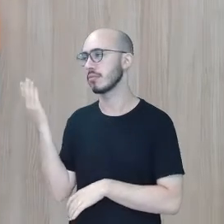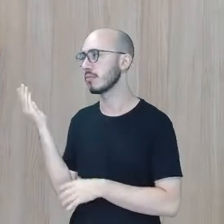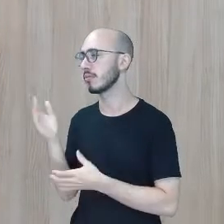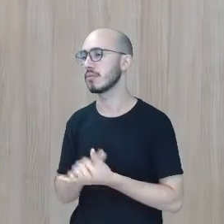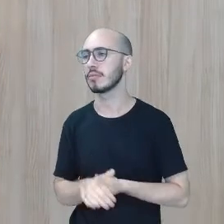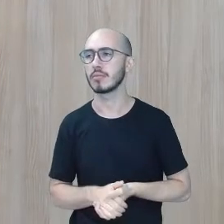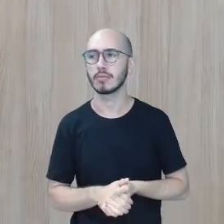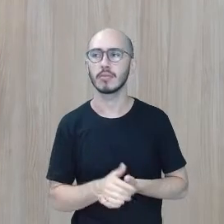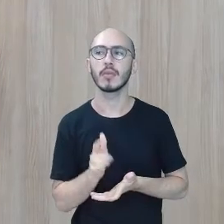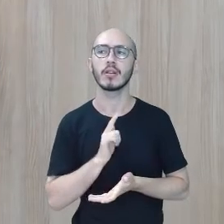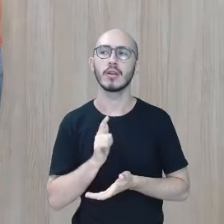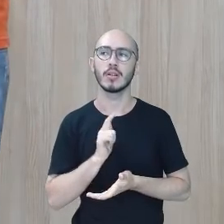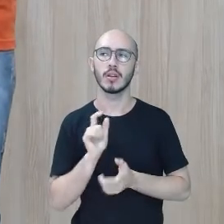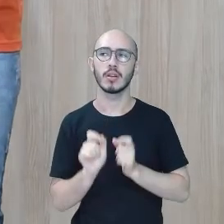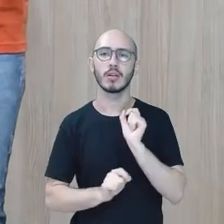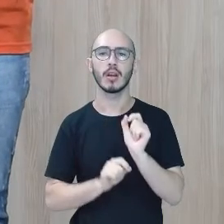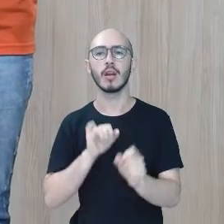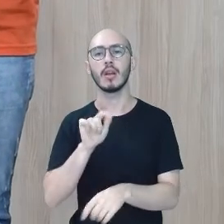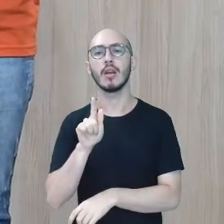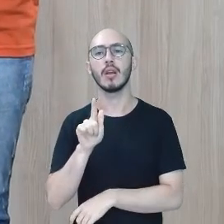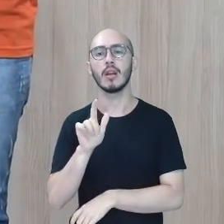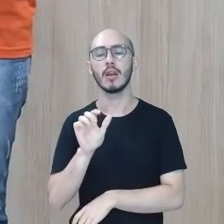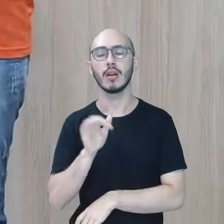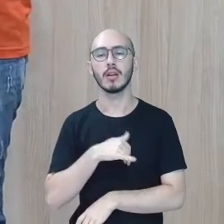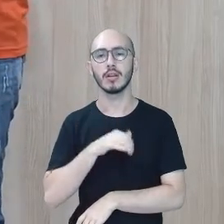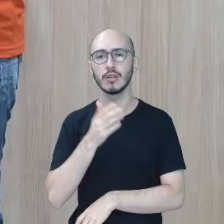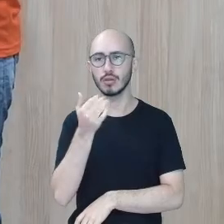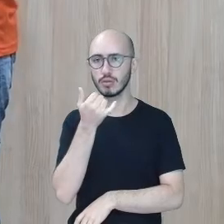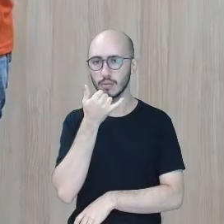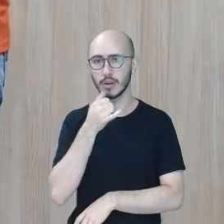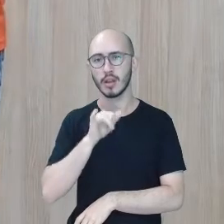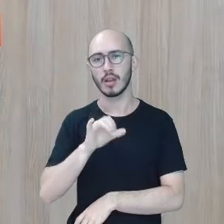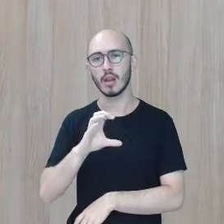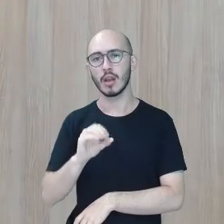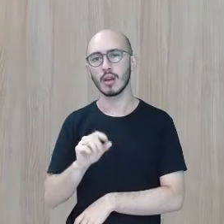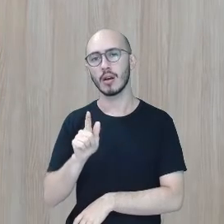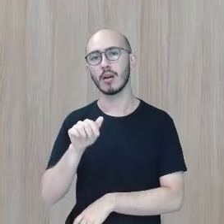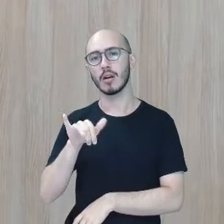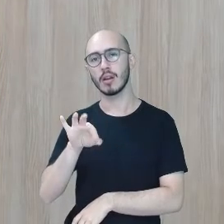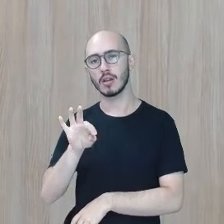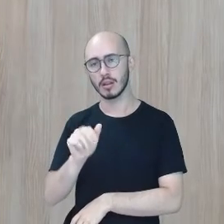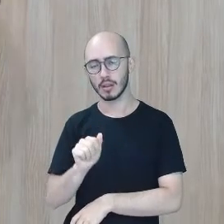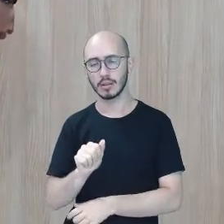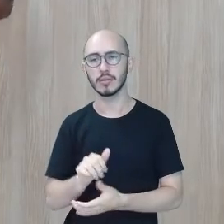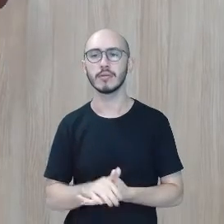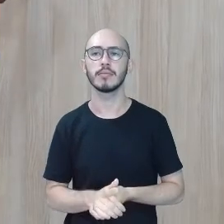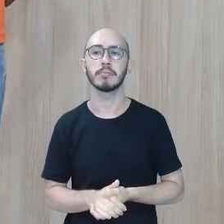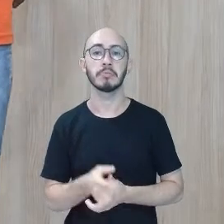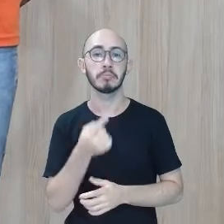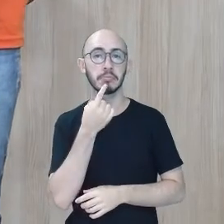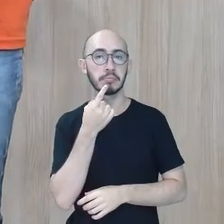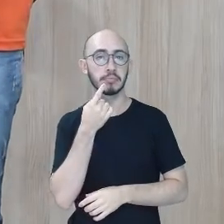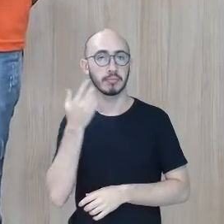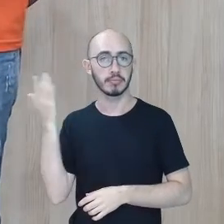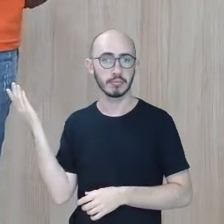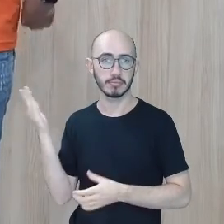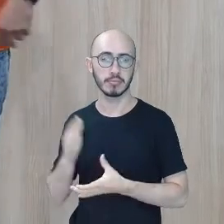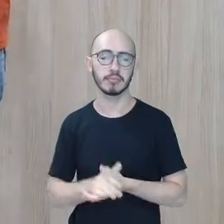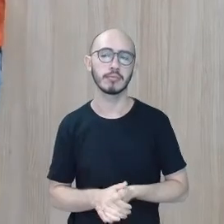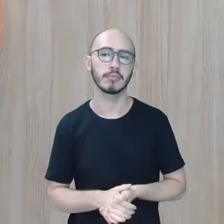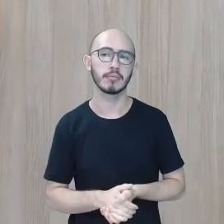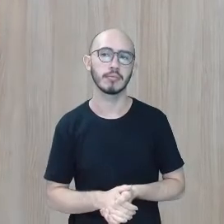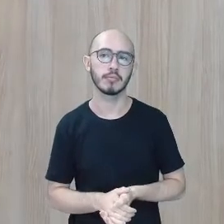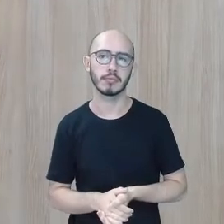aí envolvendo as incógnitas, envolvendo as letras, tá bom? Então, eu coloquei aqui, certo? Eu tenho